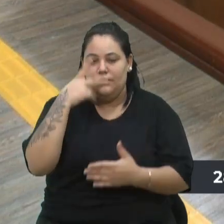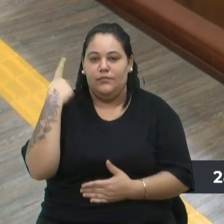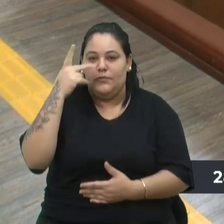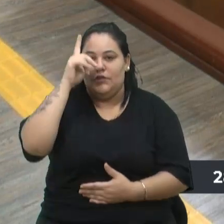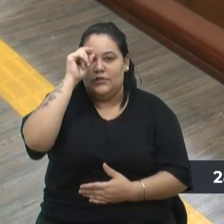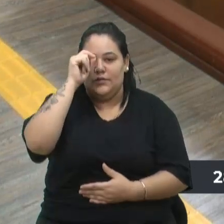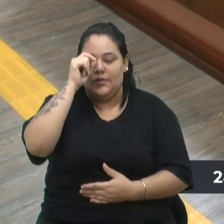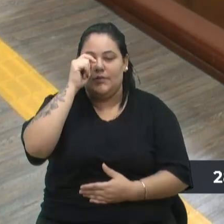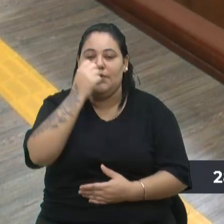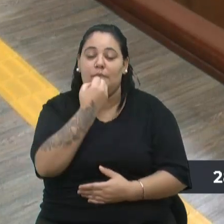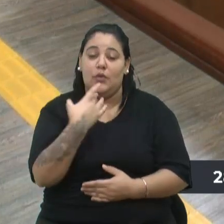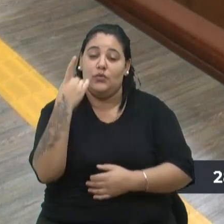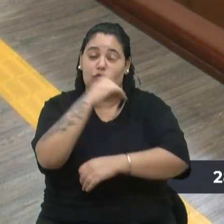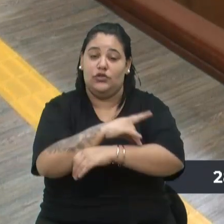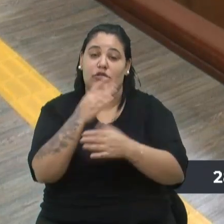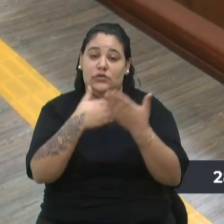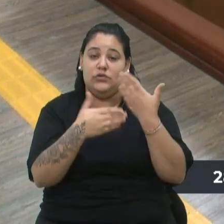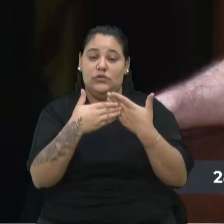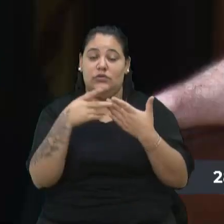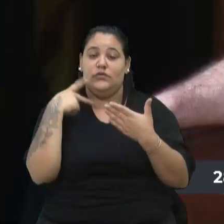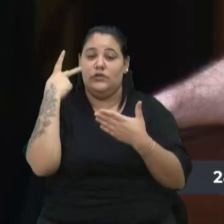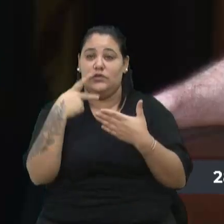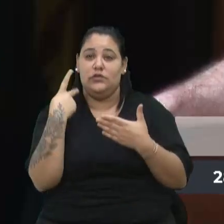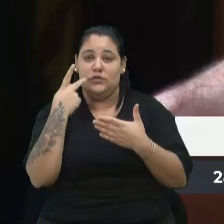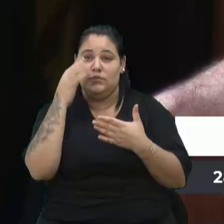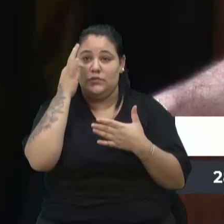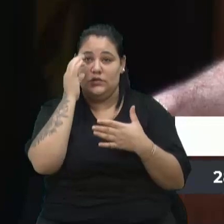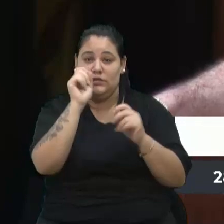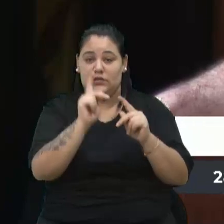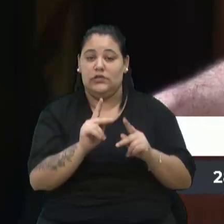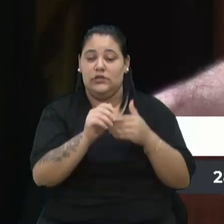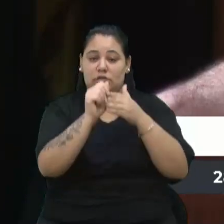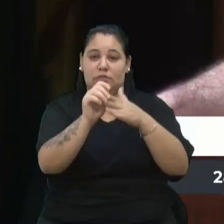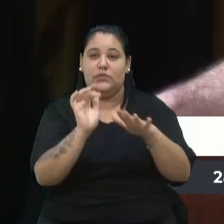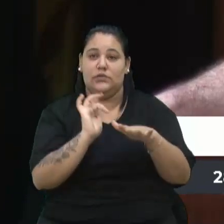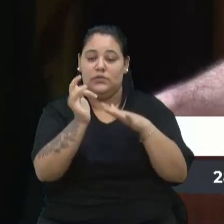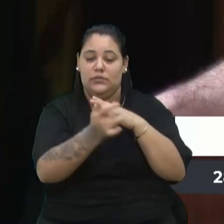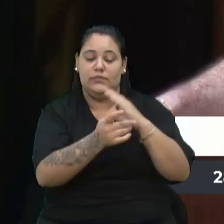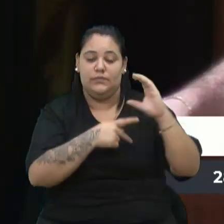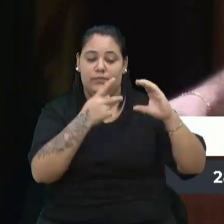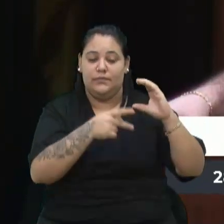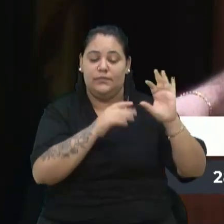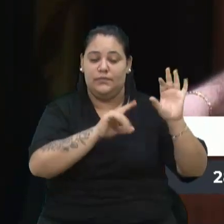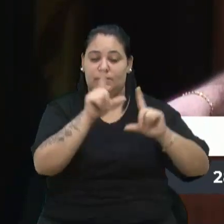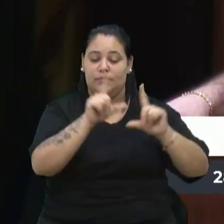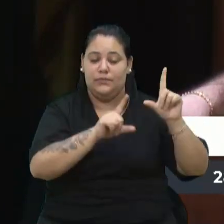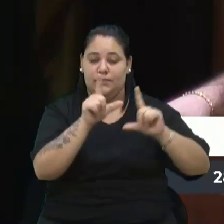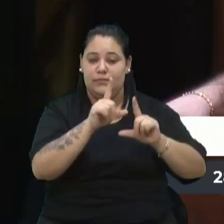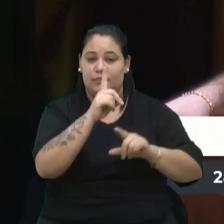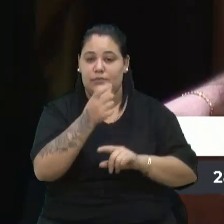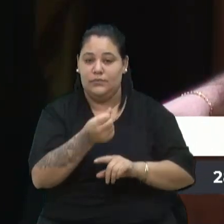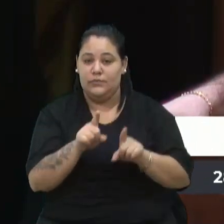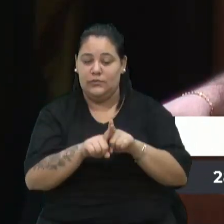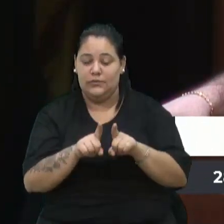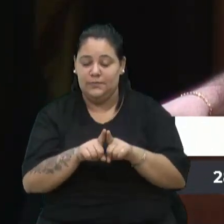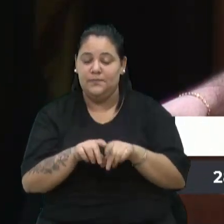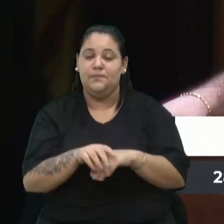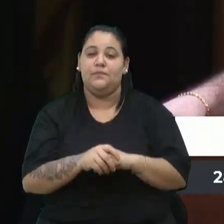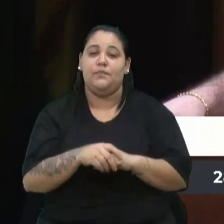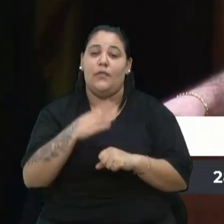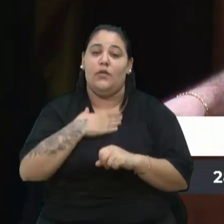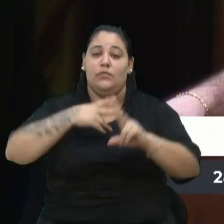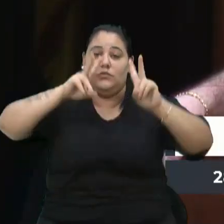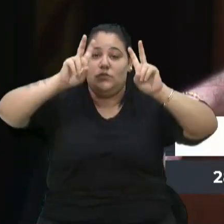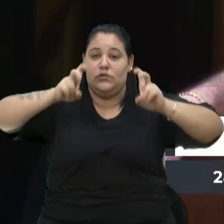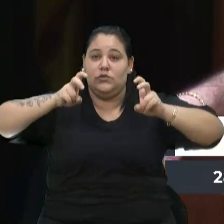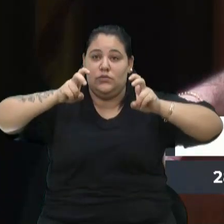dia a todos os presentes, as pessoas que nos acompanham no TV Câmara Canal 16 e nas redes sociais. O meu assunto